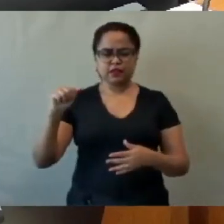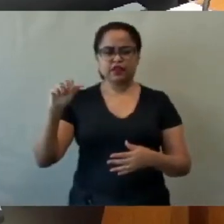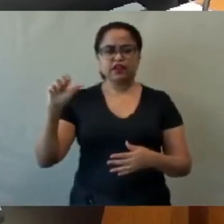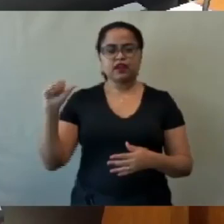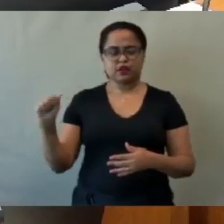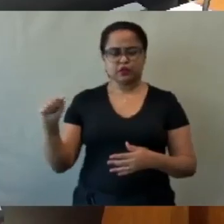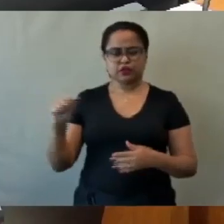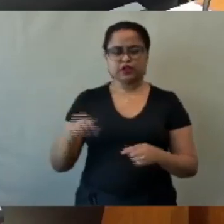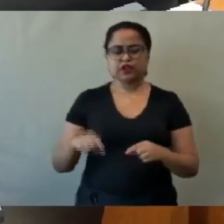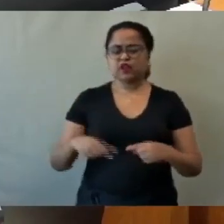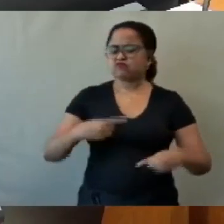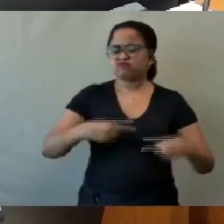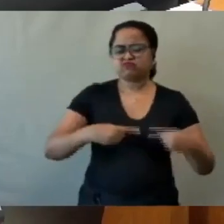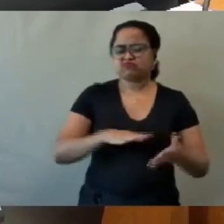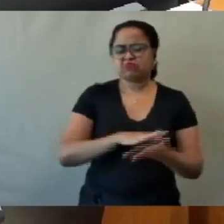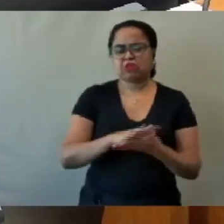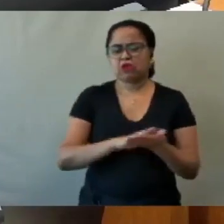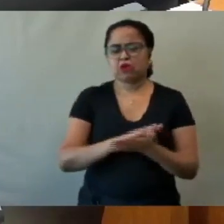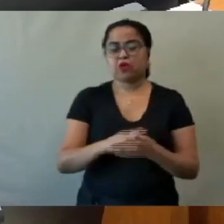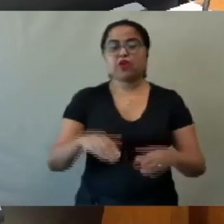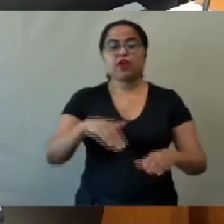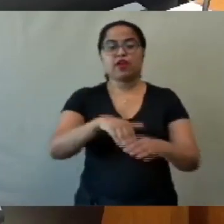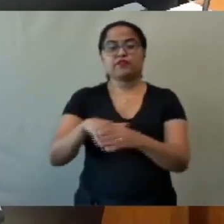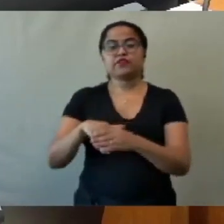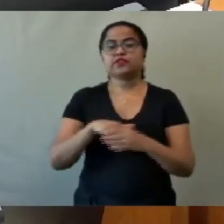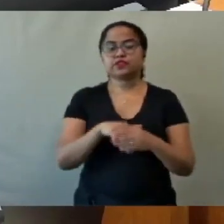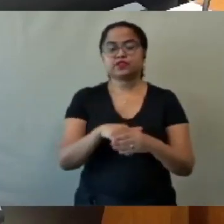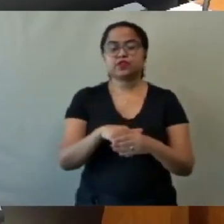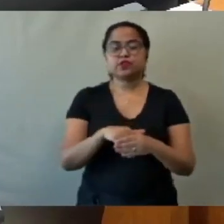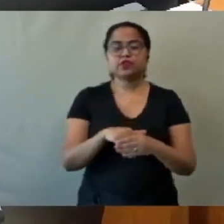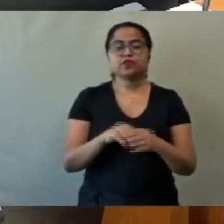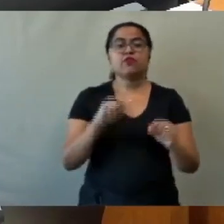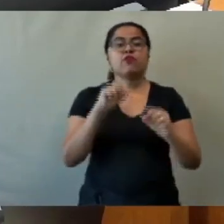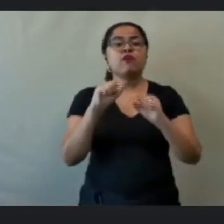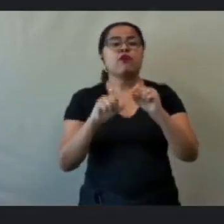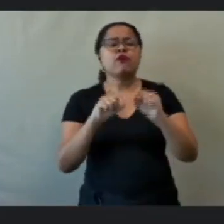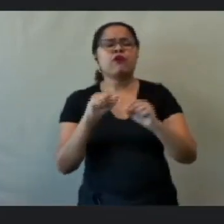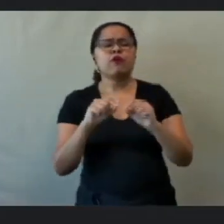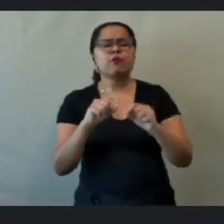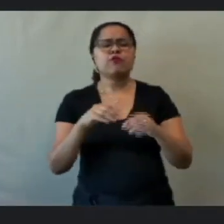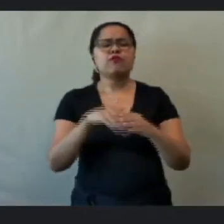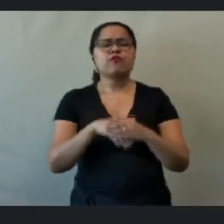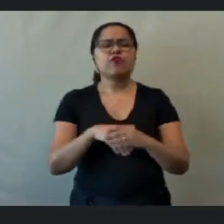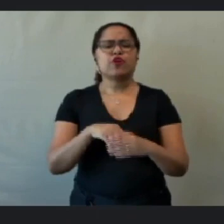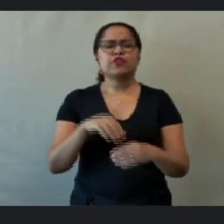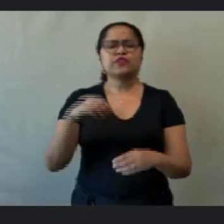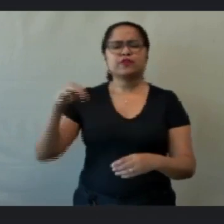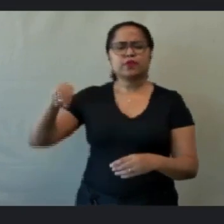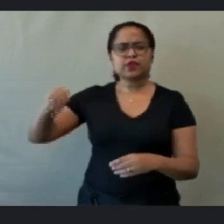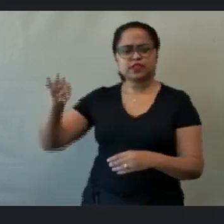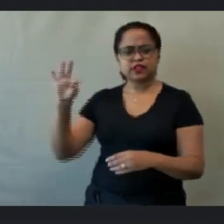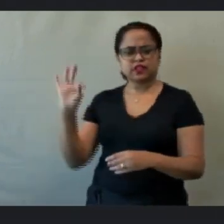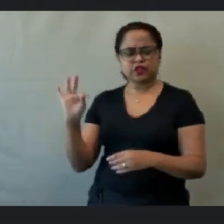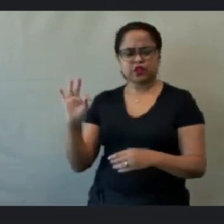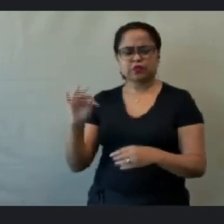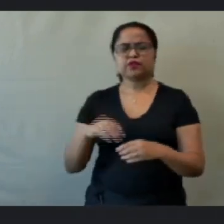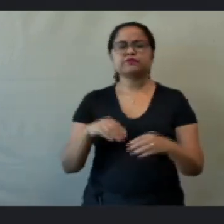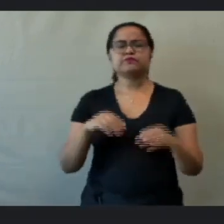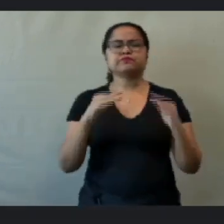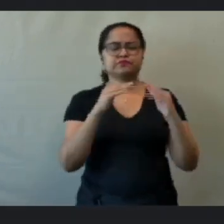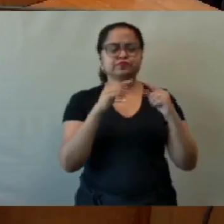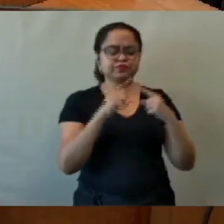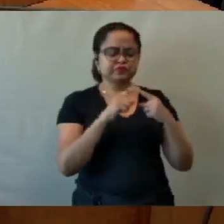Não havendo discussão, em votação. Como vota a vereadora Marcela Trópia? De